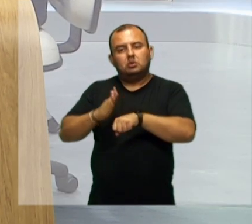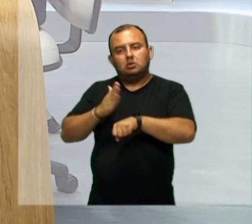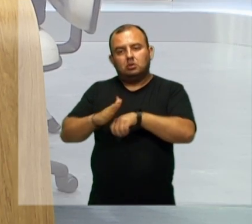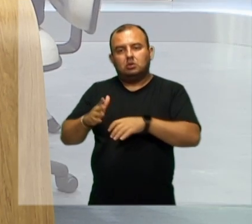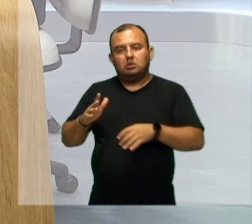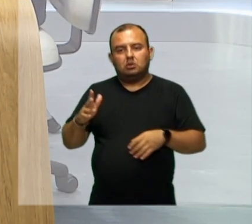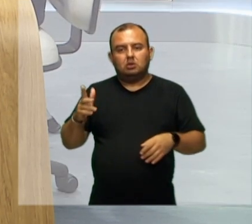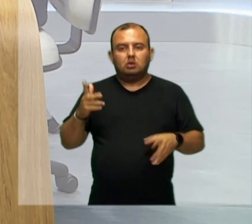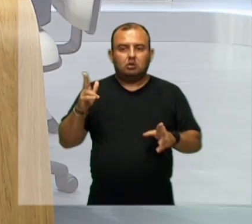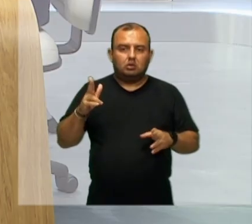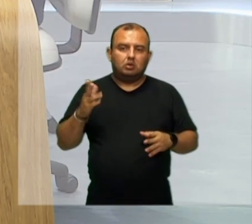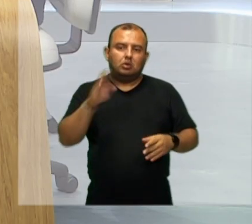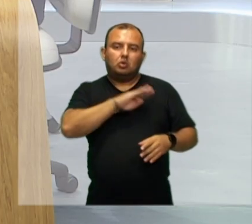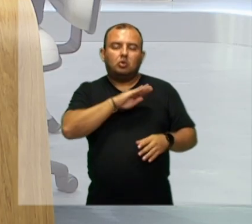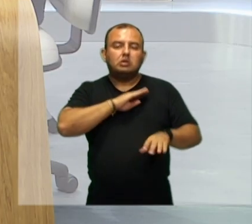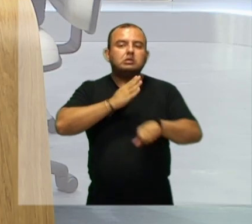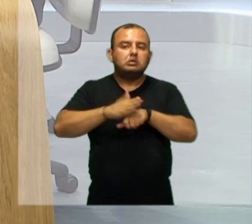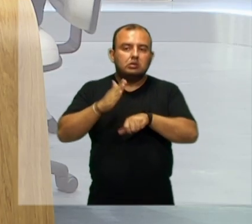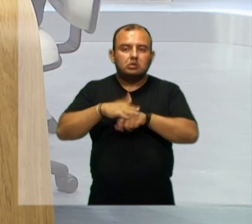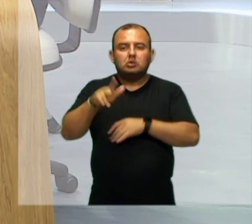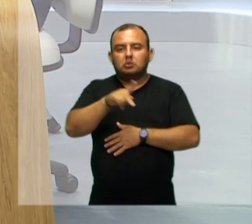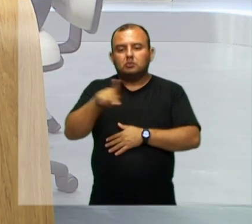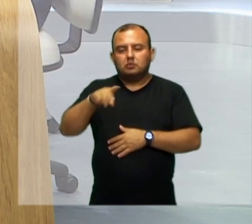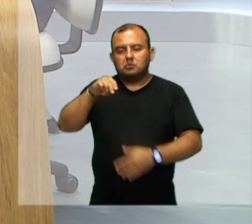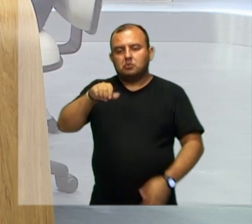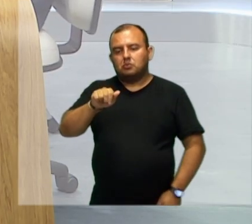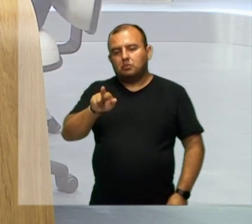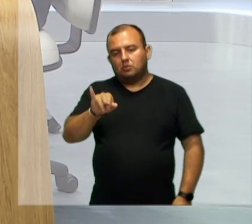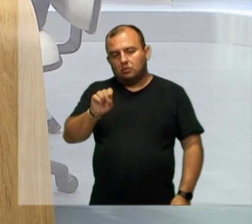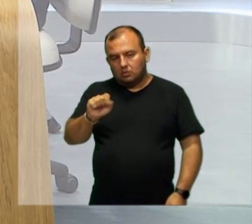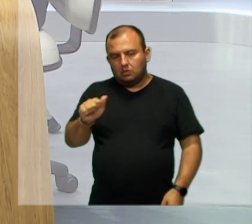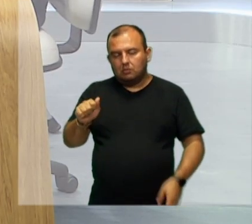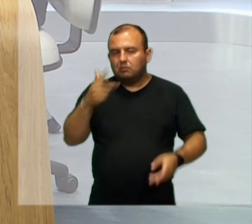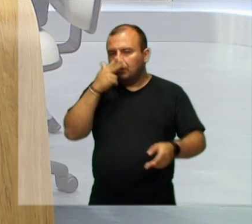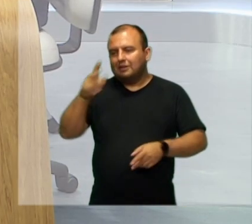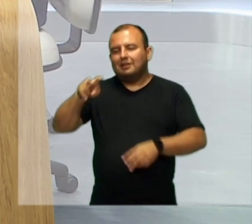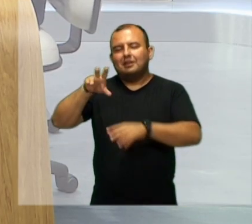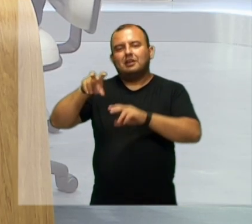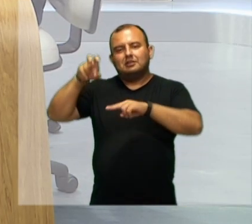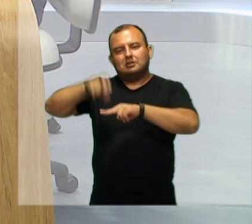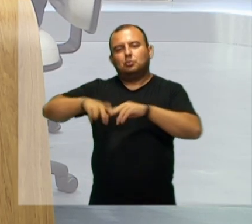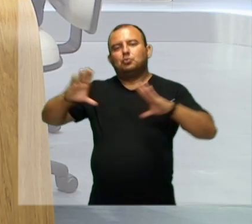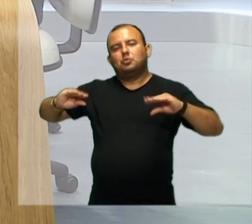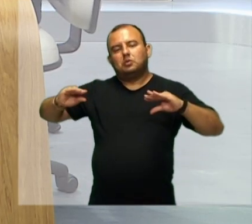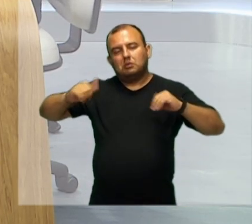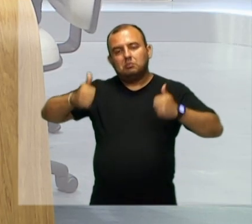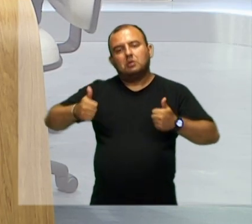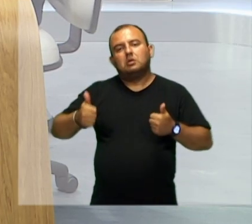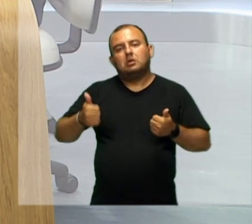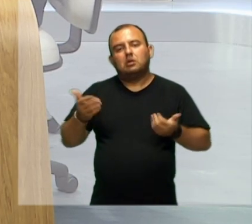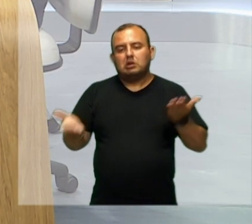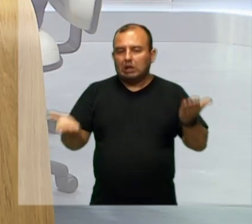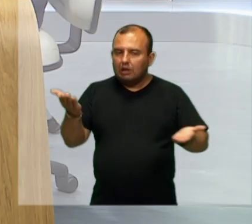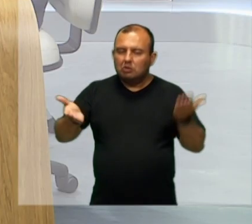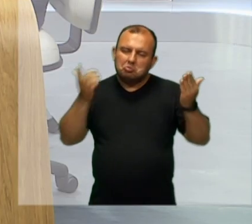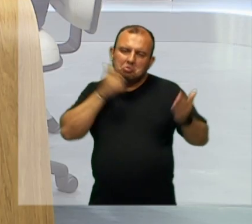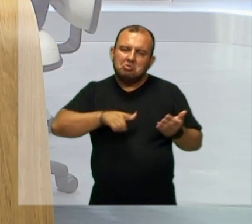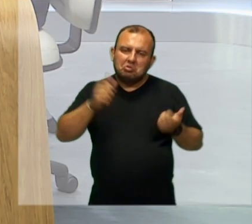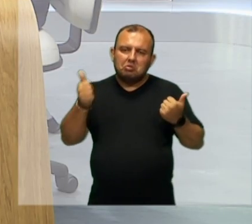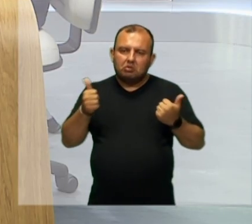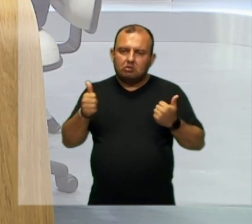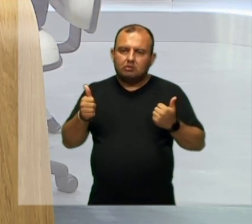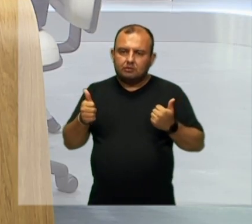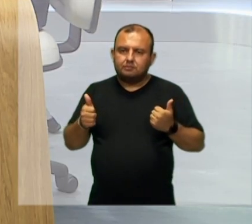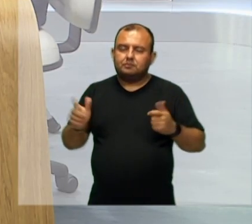diz a nossa colega de treino e professora também, Marisa, hoje parece que ele está sentado no sofá de casa, dentro do caiaque. Ele é instável, ele está